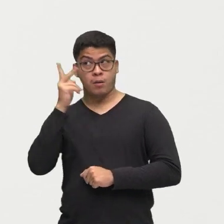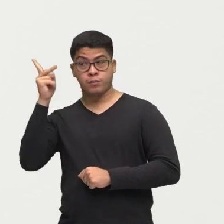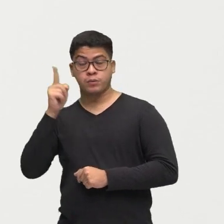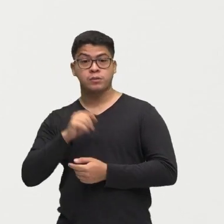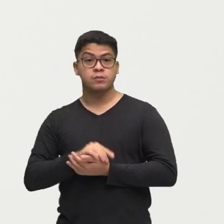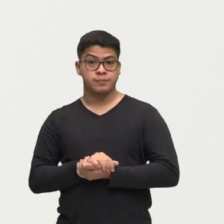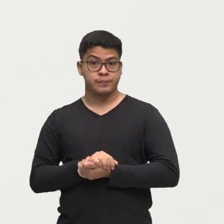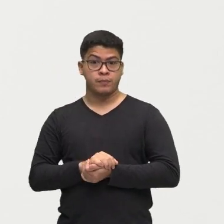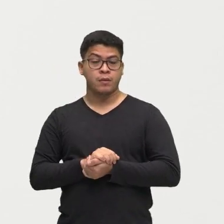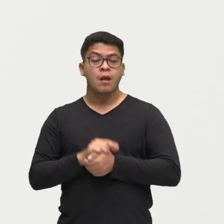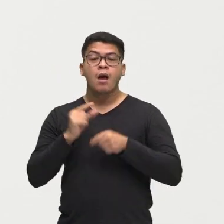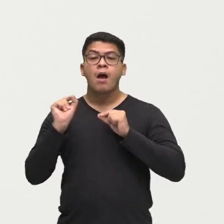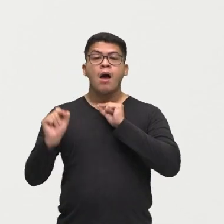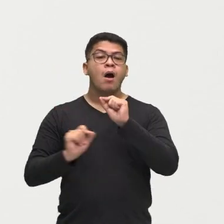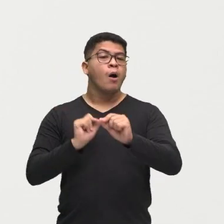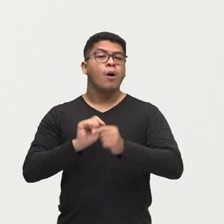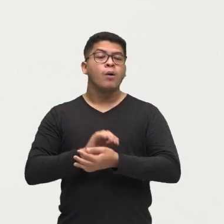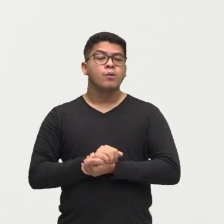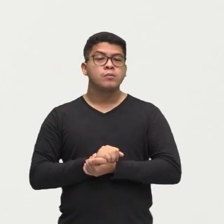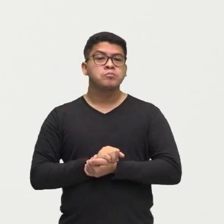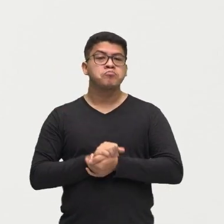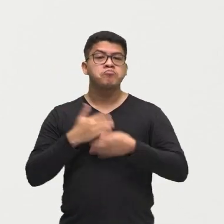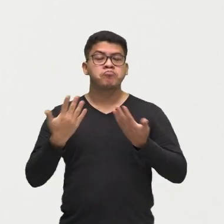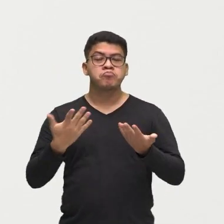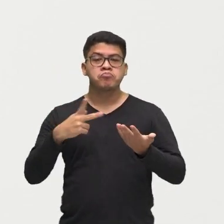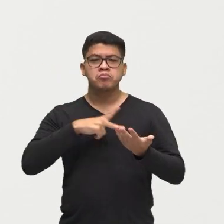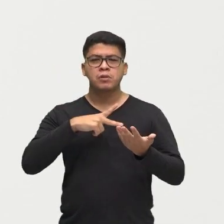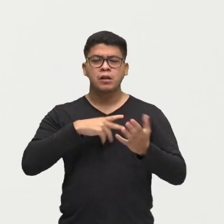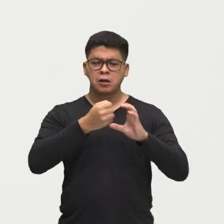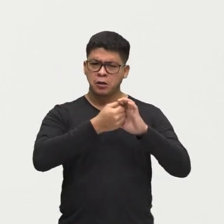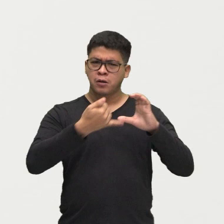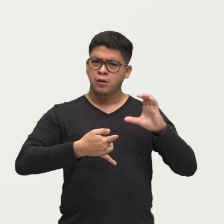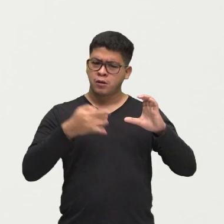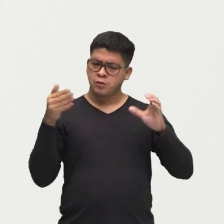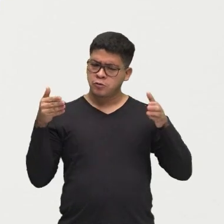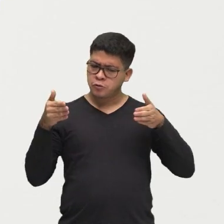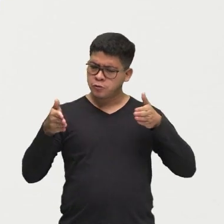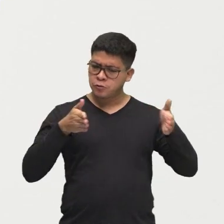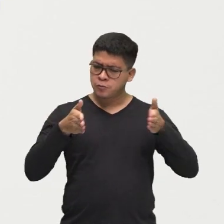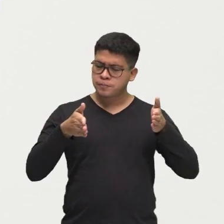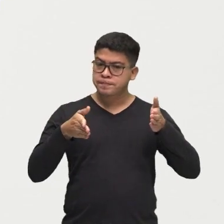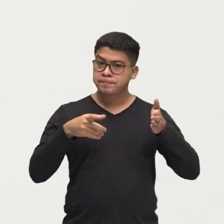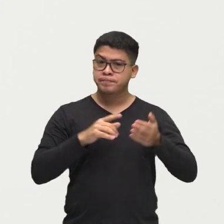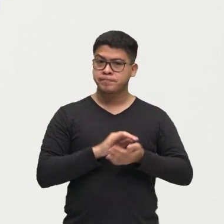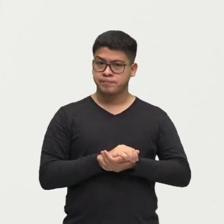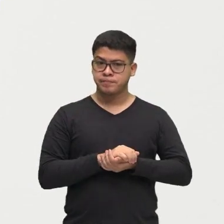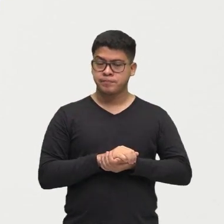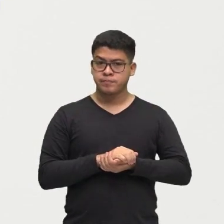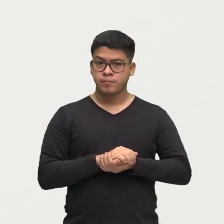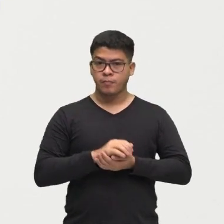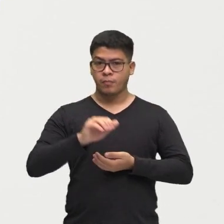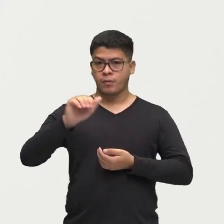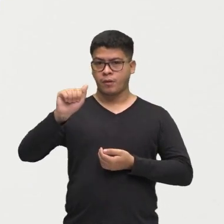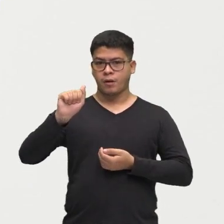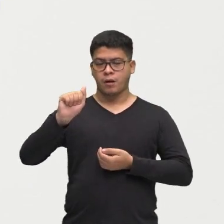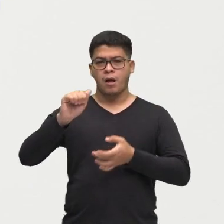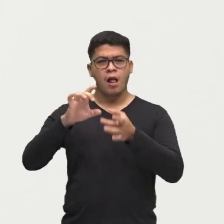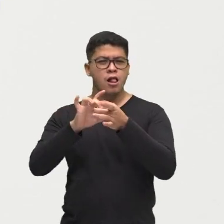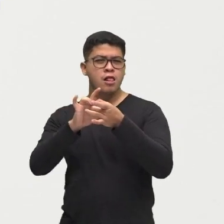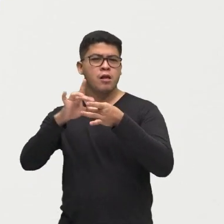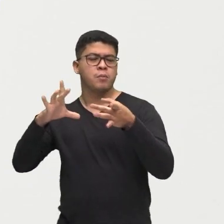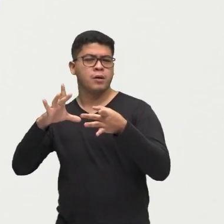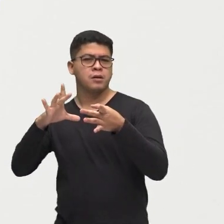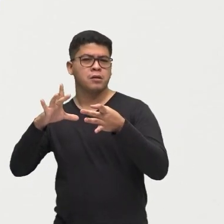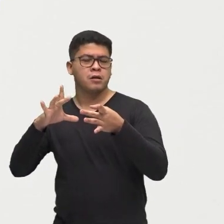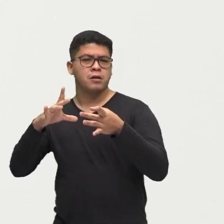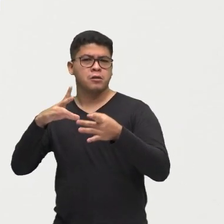sua autoria, constitui uma importante característica da estética romântica. Vamos às alternativas. A liberdade formal